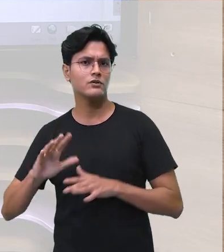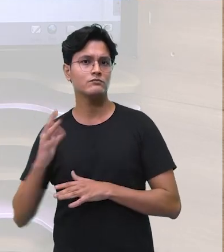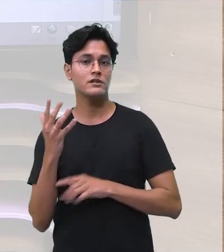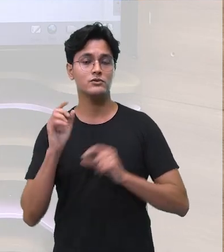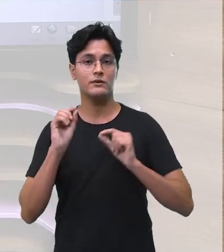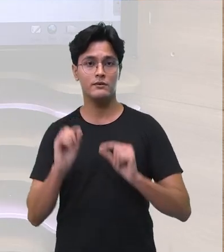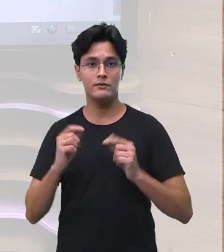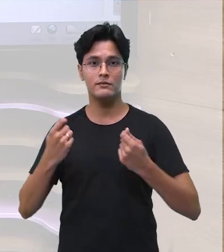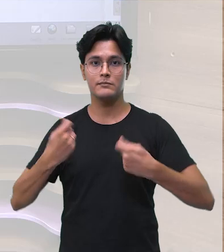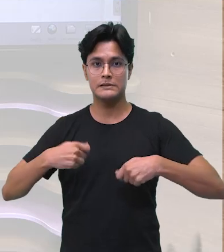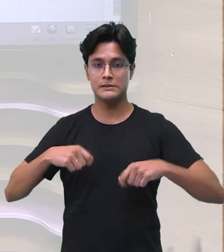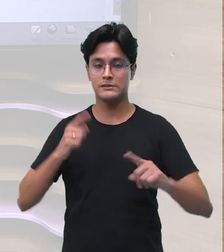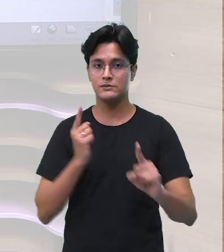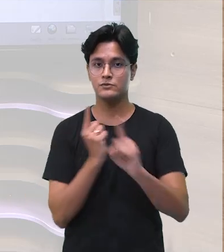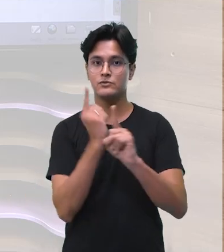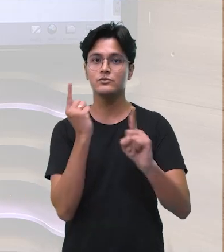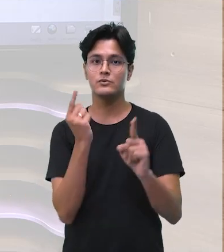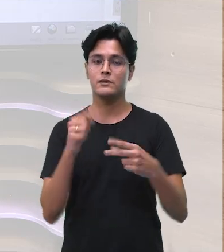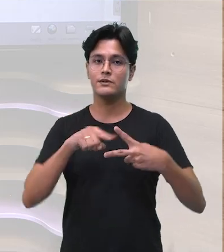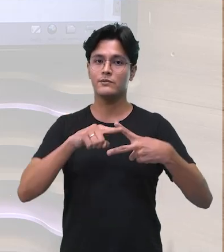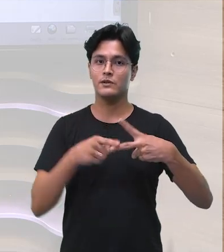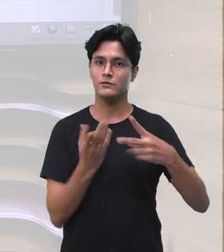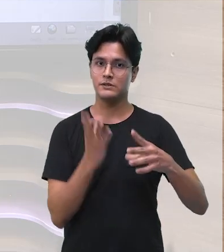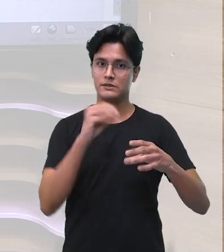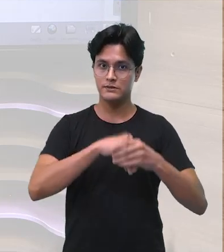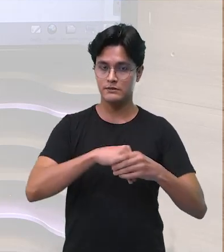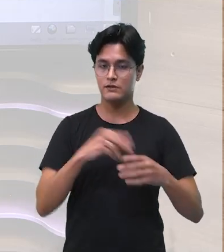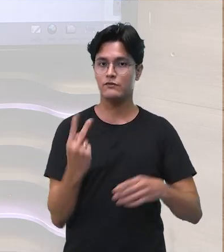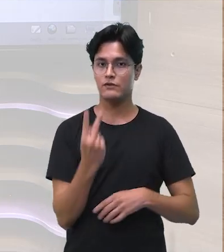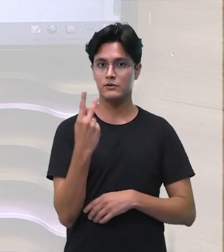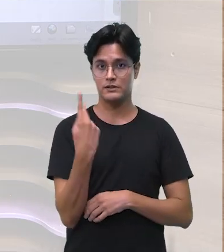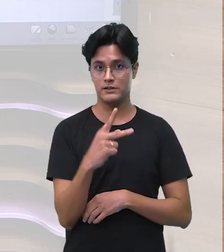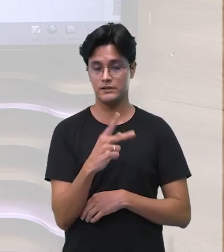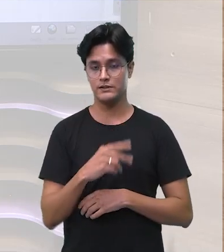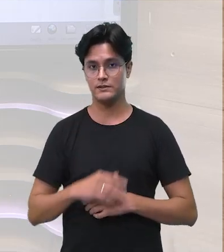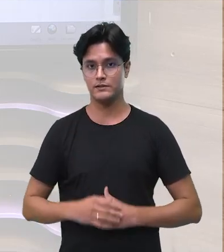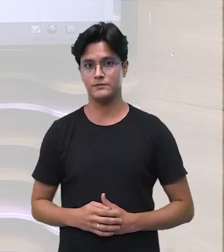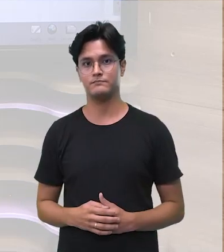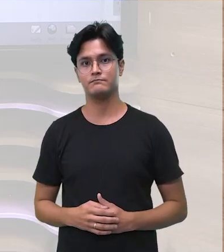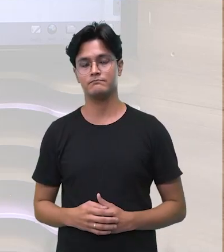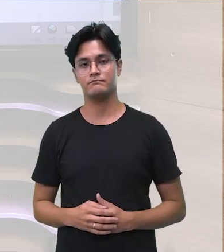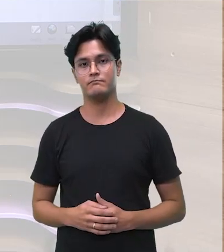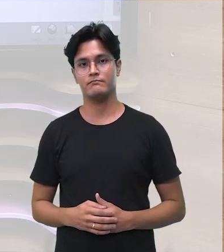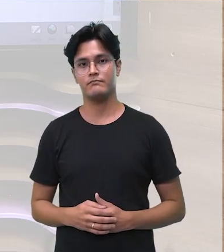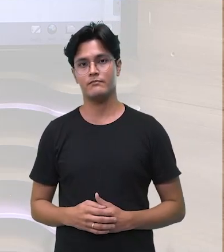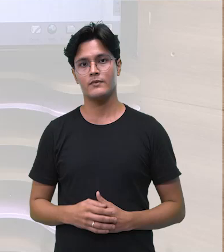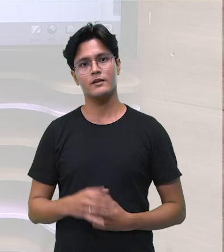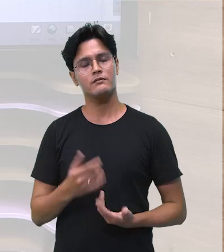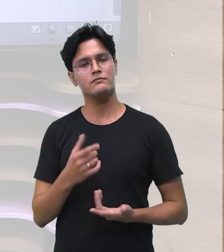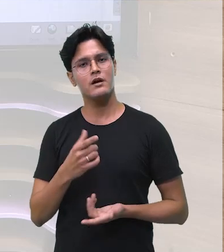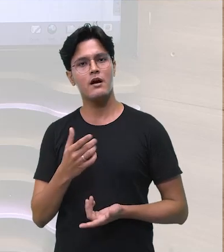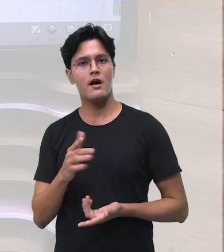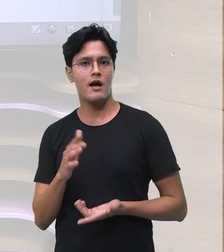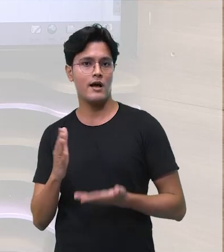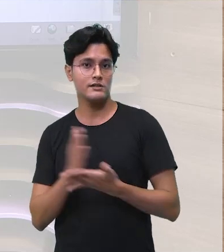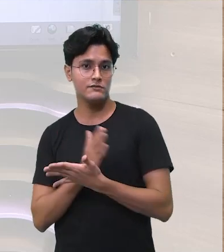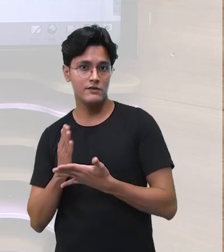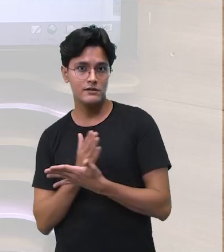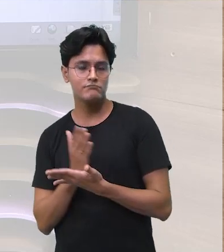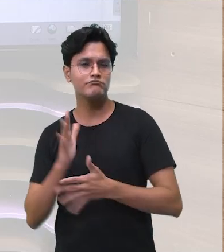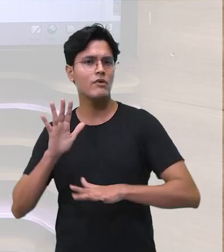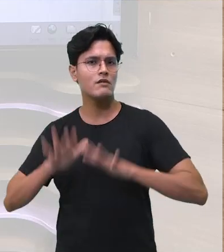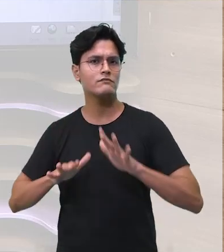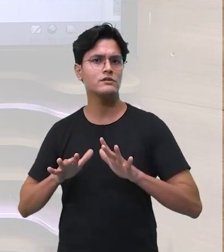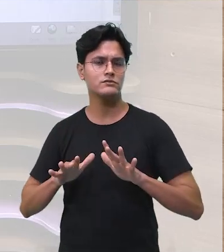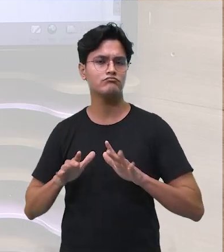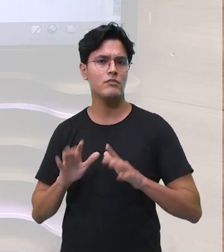você vai precisar descobrir qual é o ângulo interno. No caso dos polígonos regulares, a gente pode encontrar o ângulo interno